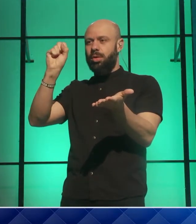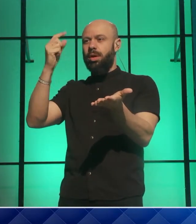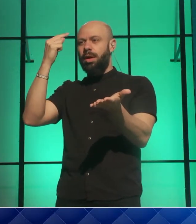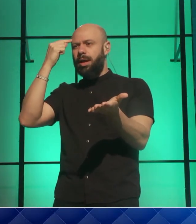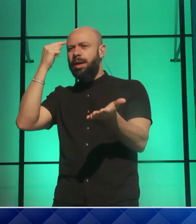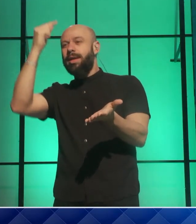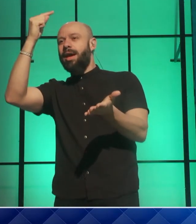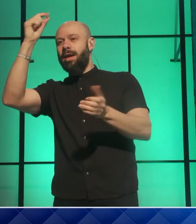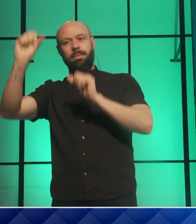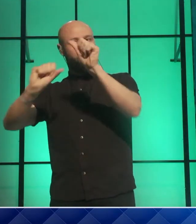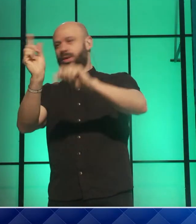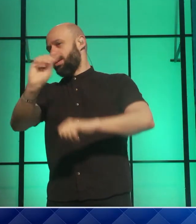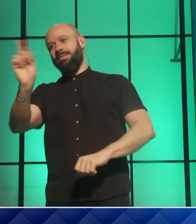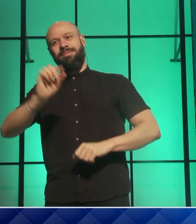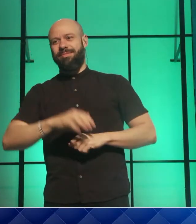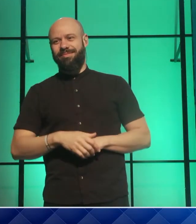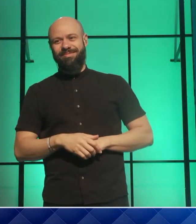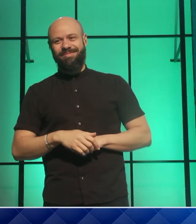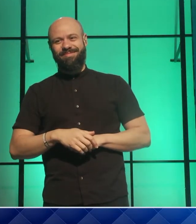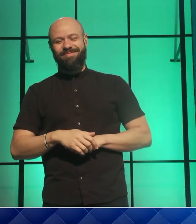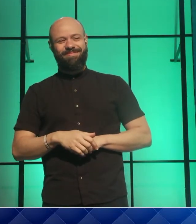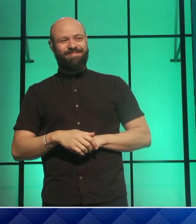de ideia.